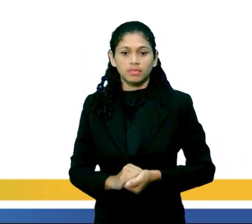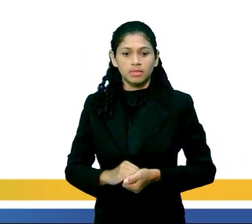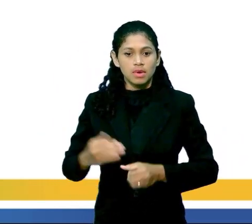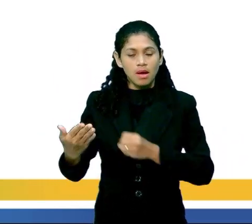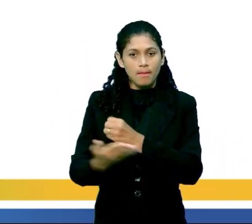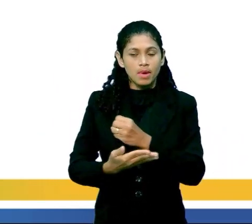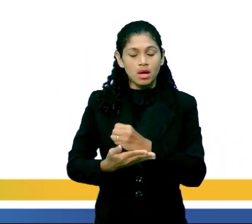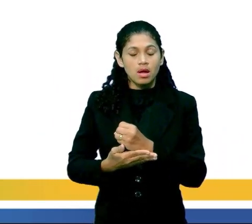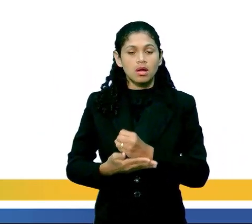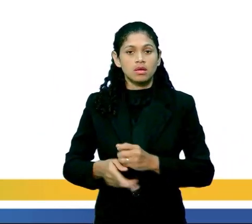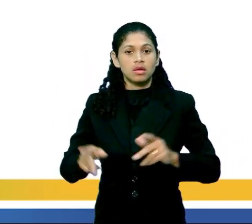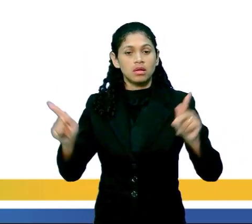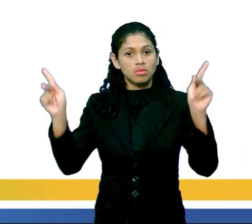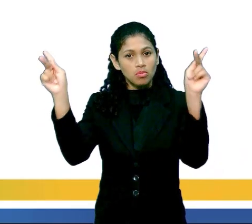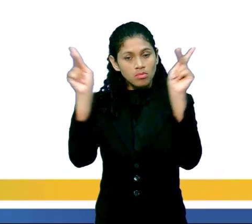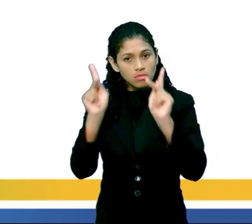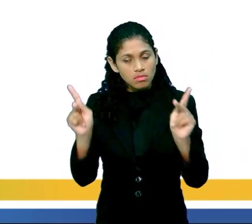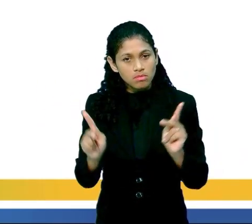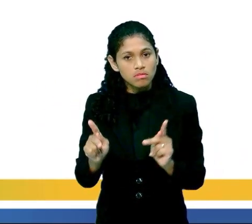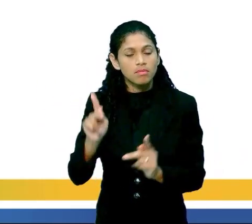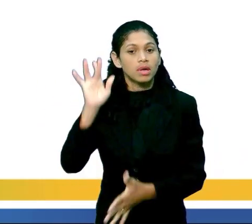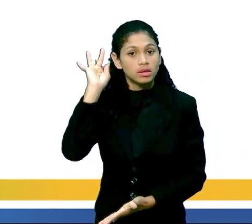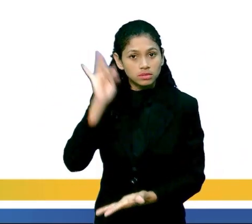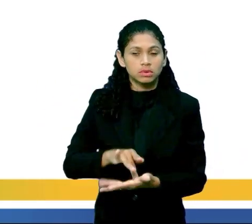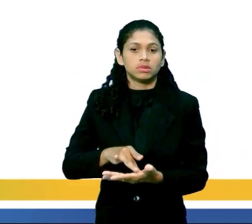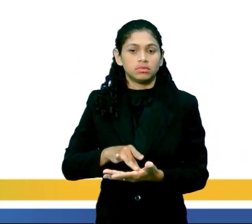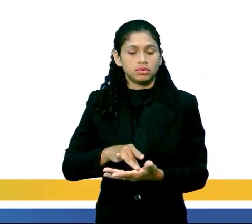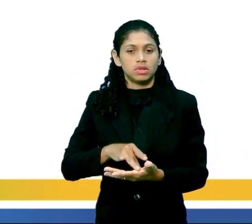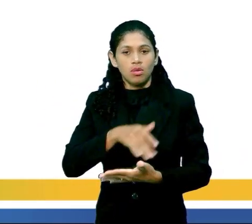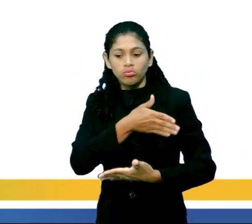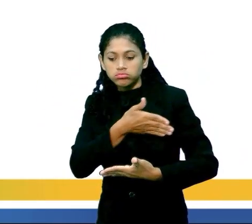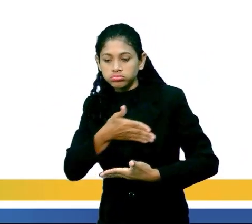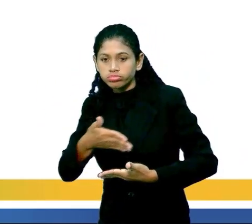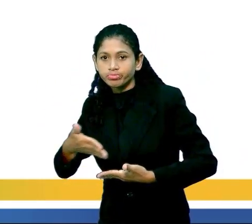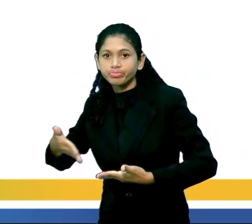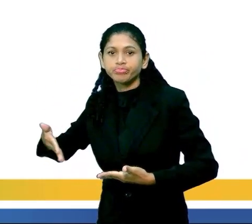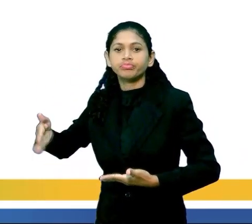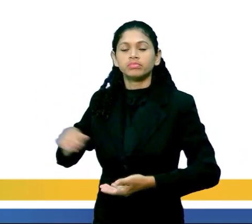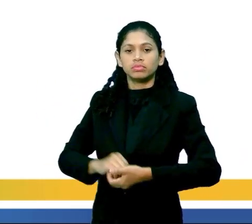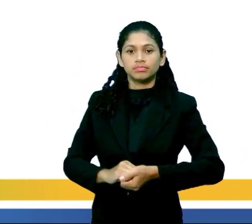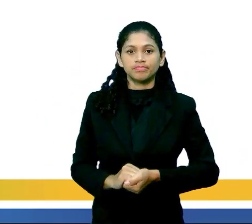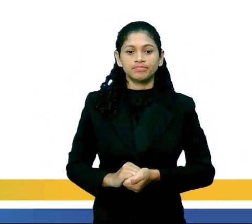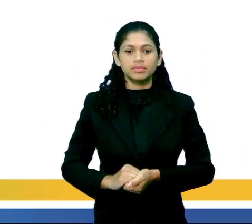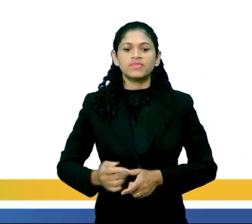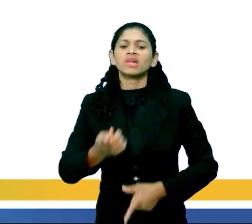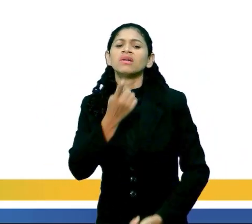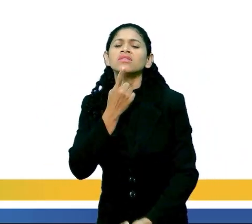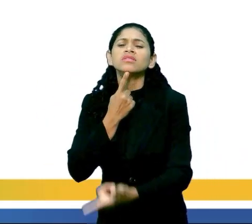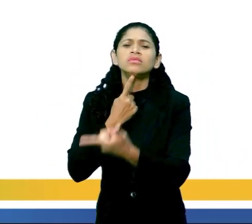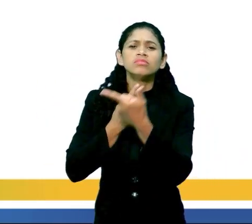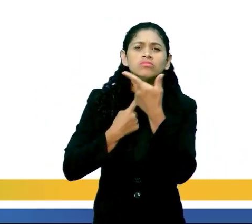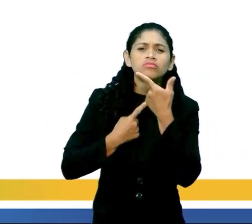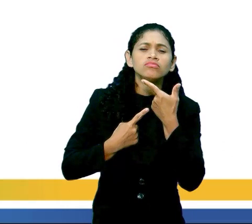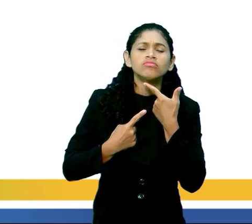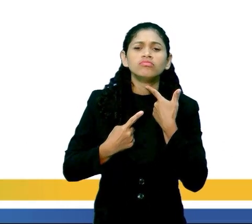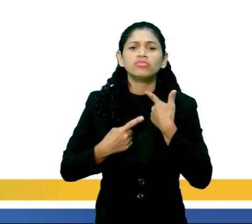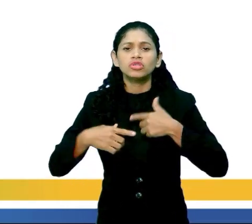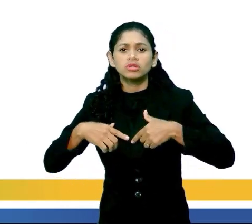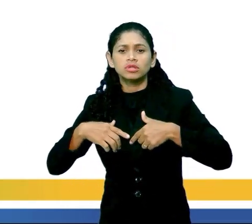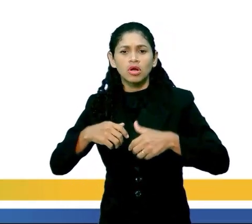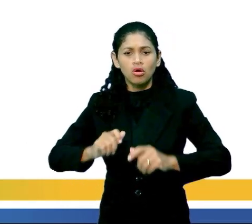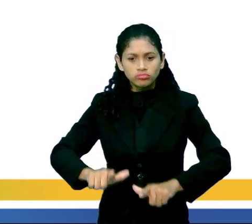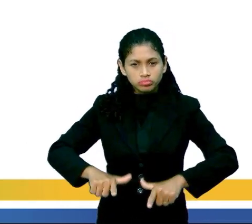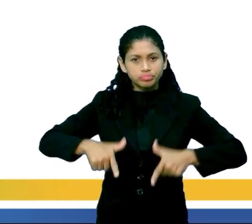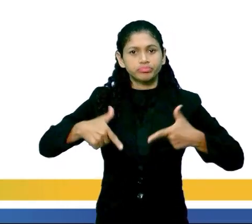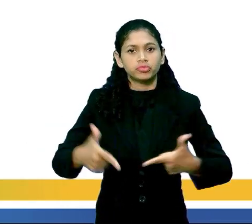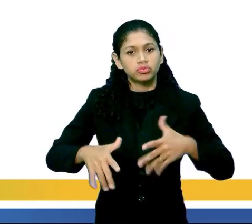paz verdadeira e duradoura. A inspiração para as lutas dos movimentos